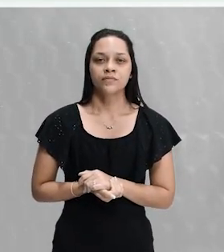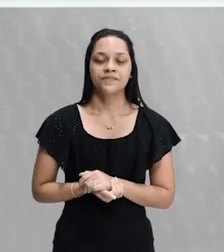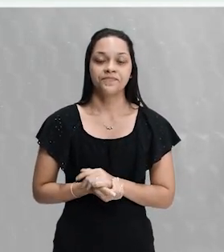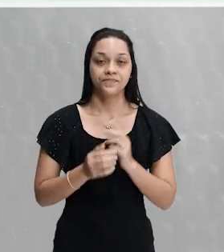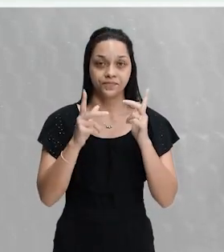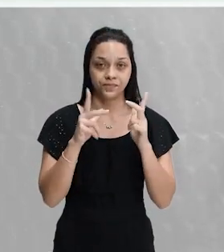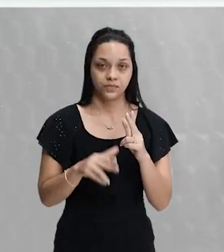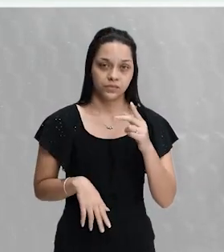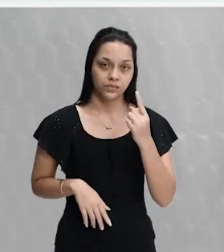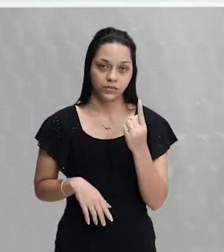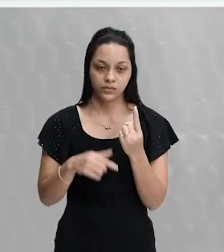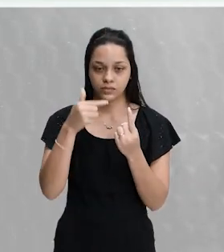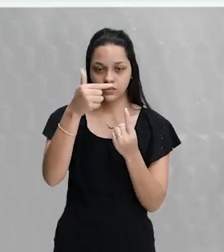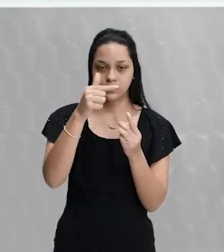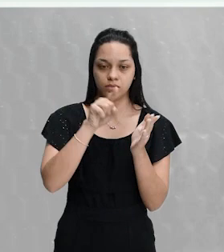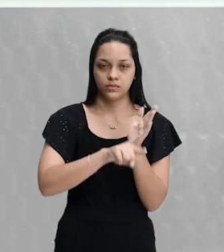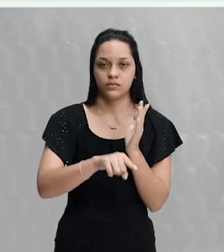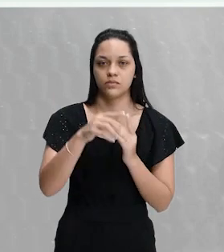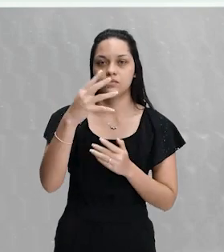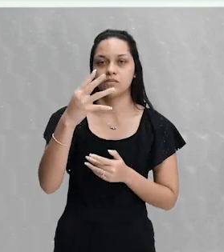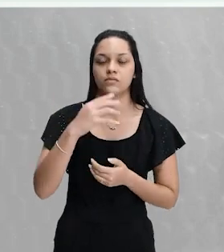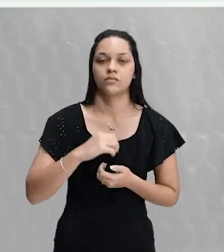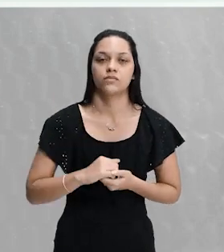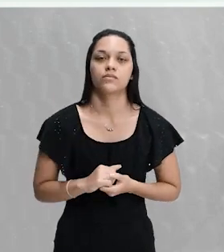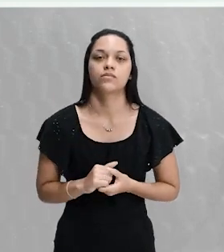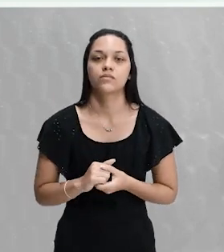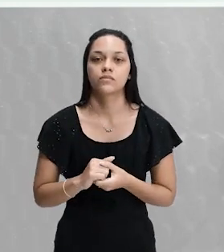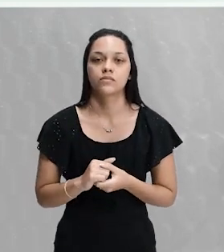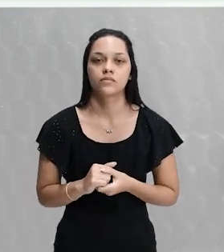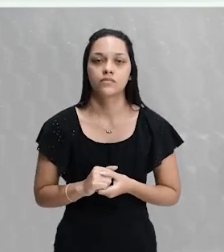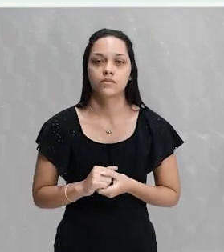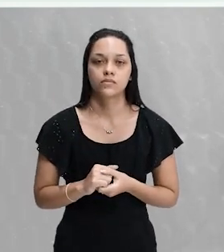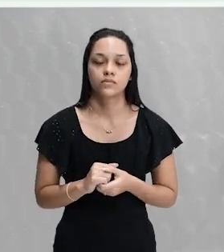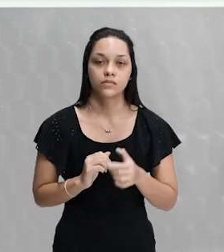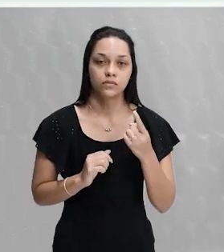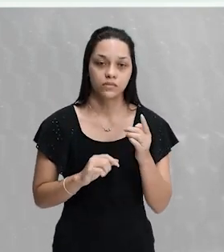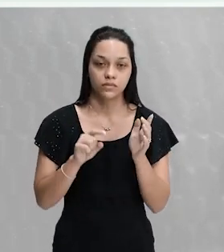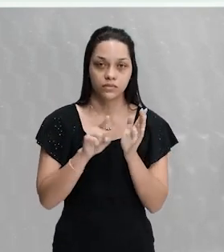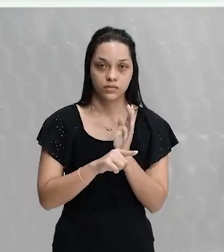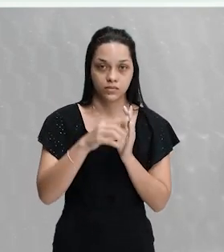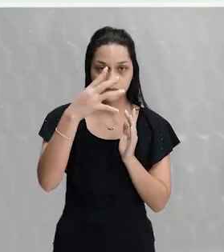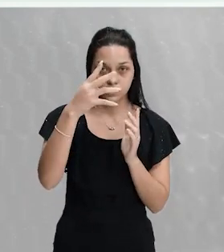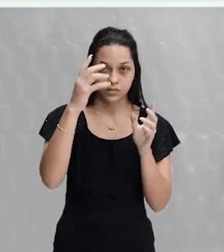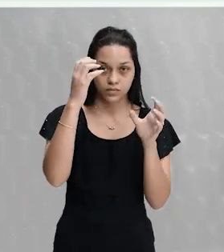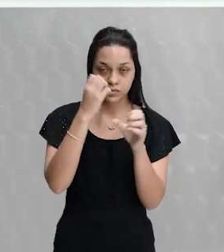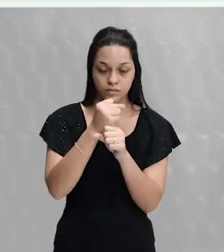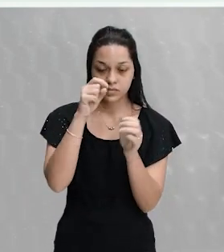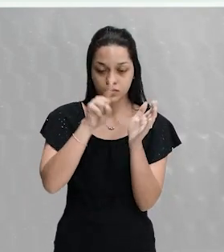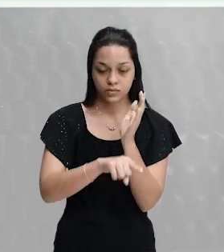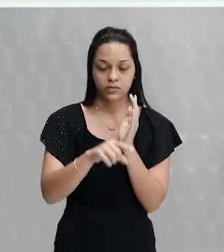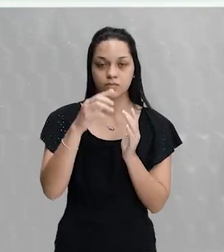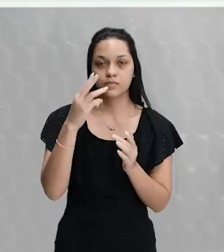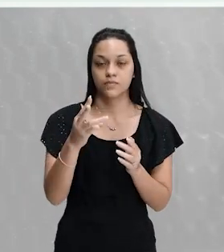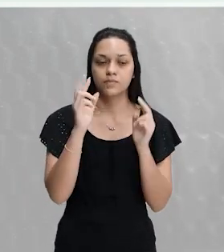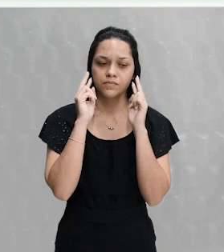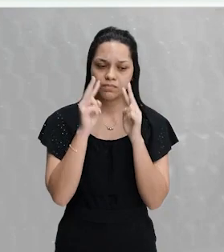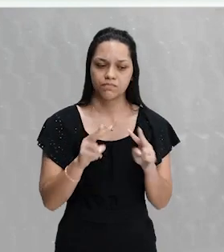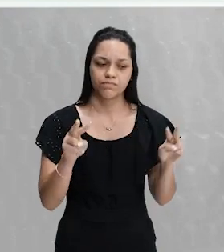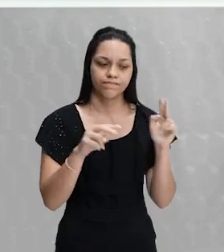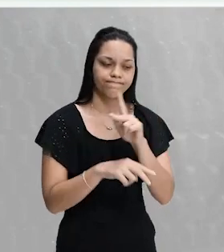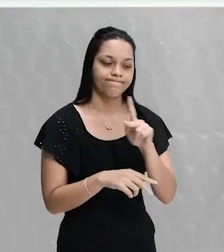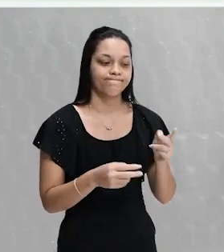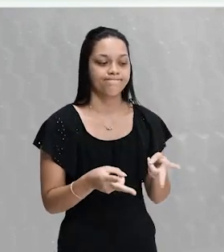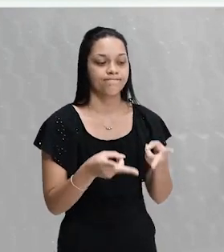vai ficar 1 ao quadrado menos 4. 1 ao quadrado menos 4 dá menos 3. Olha, professor, o que a